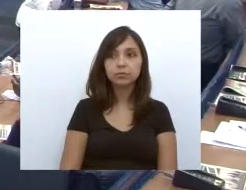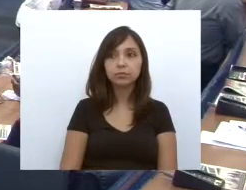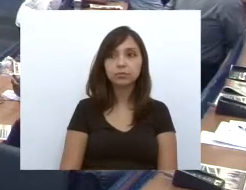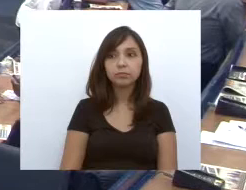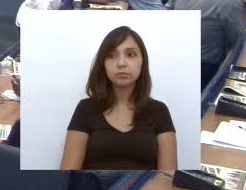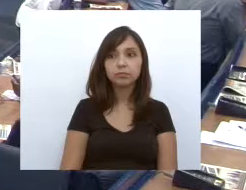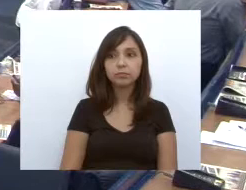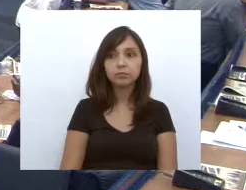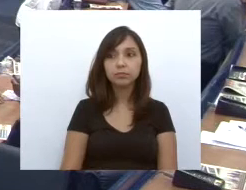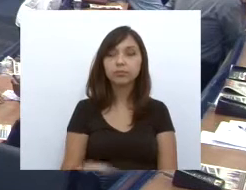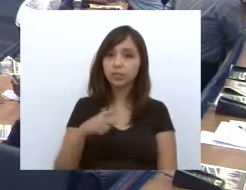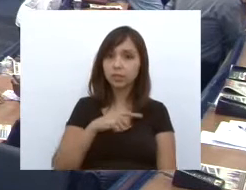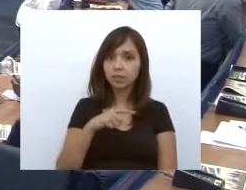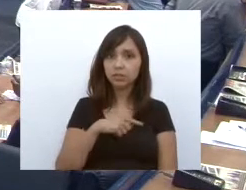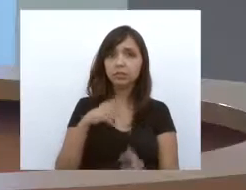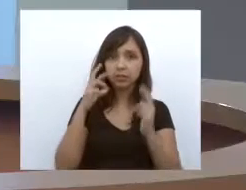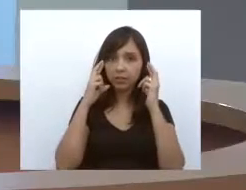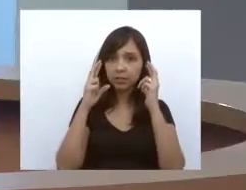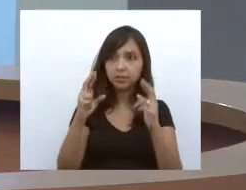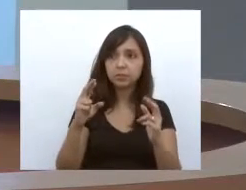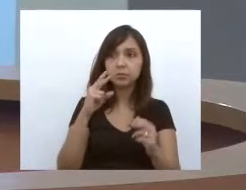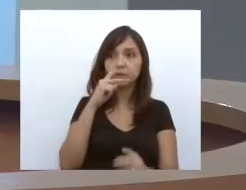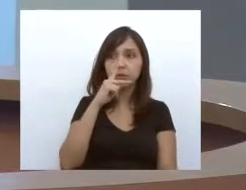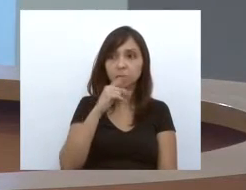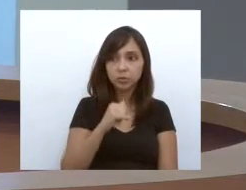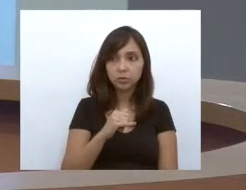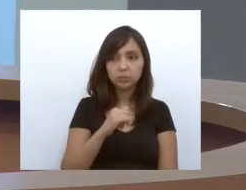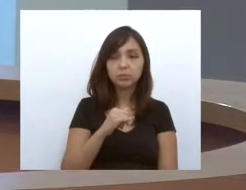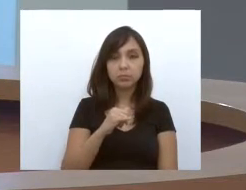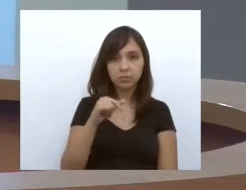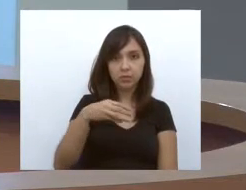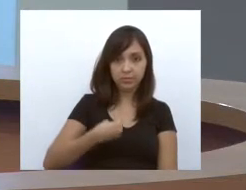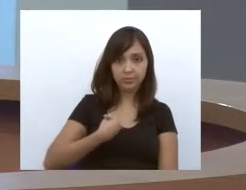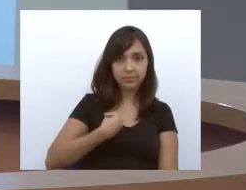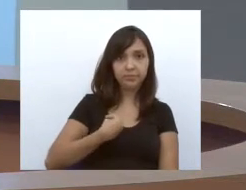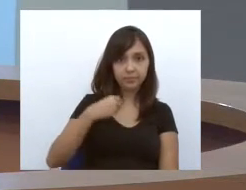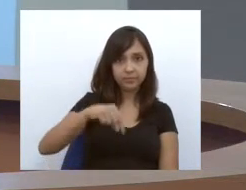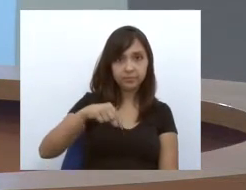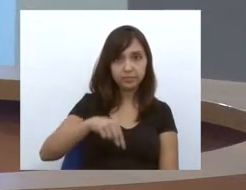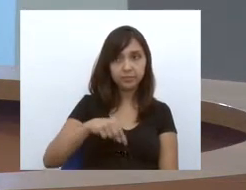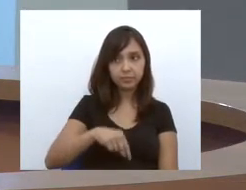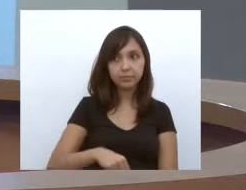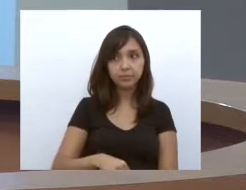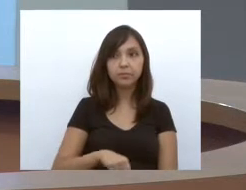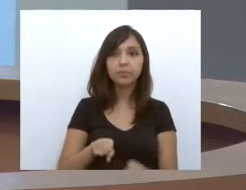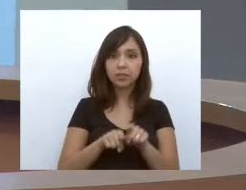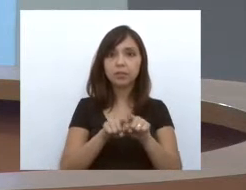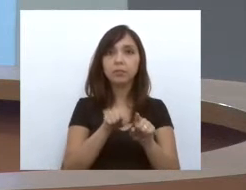eu tenho o maior respeito pelos pais que estão aí,